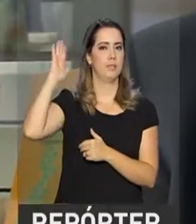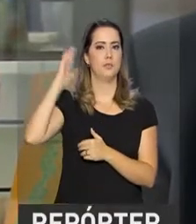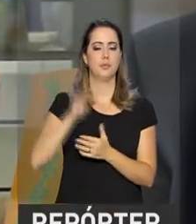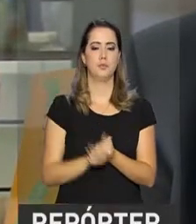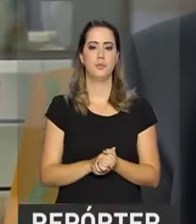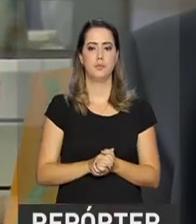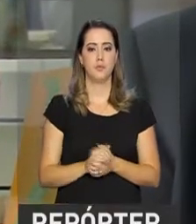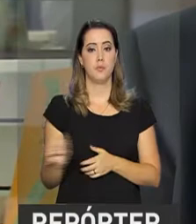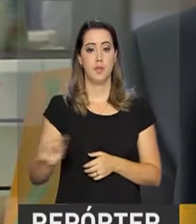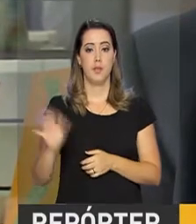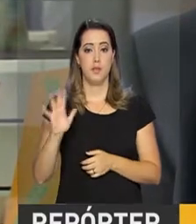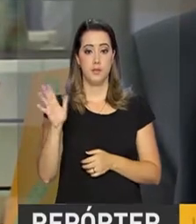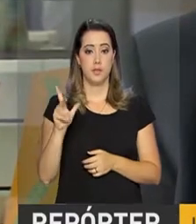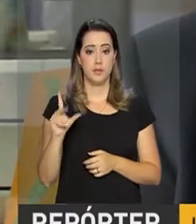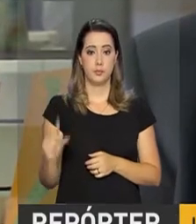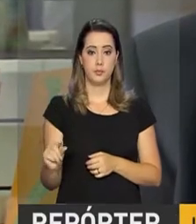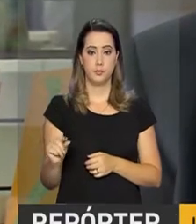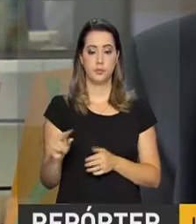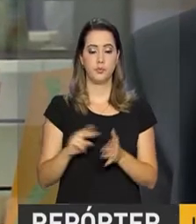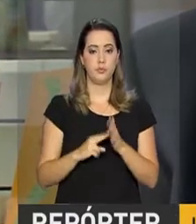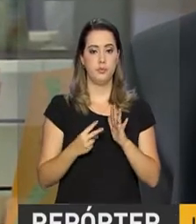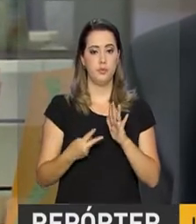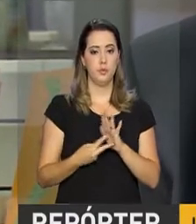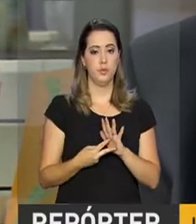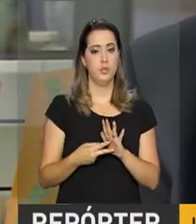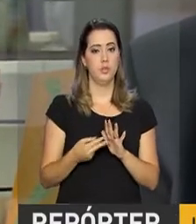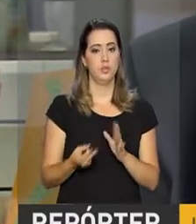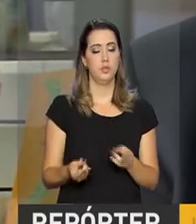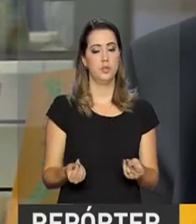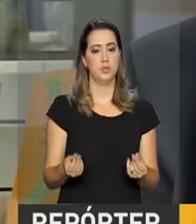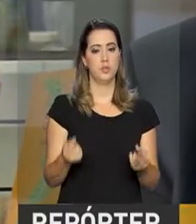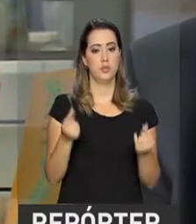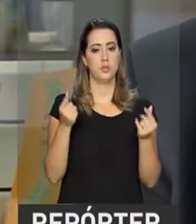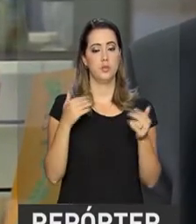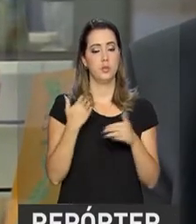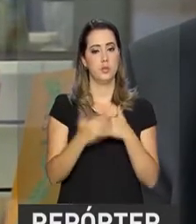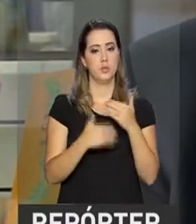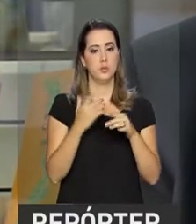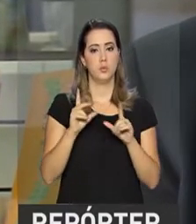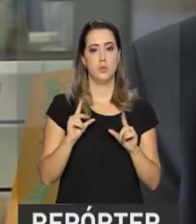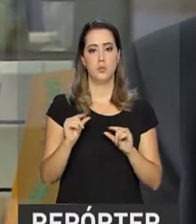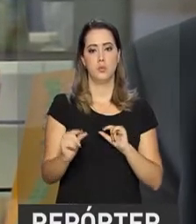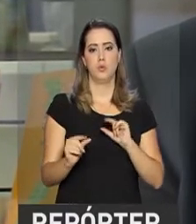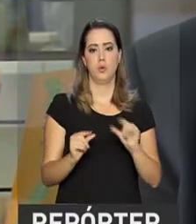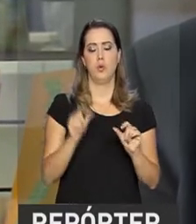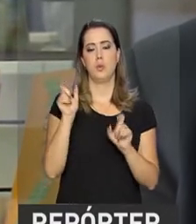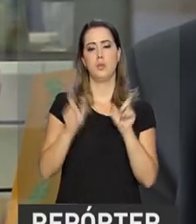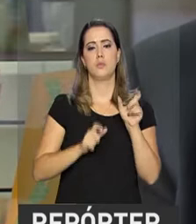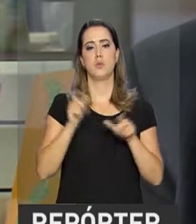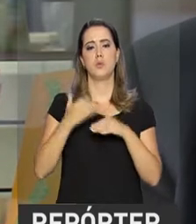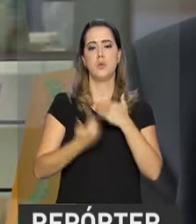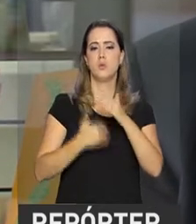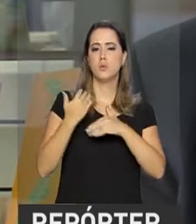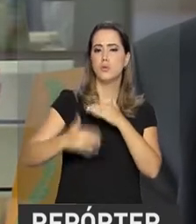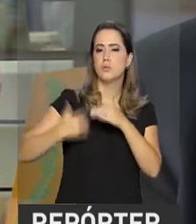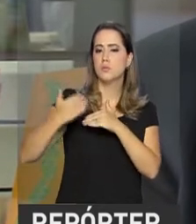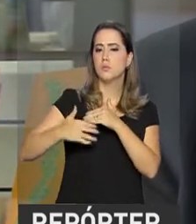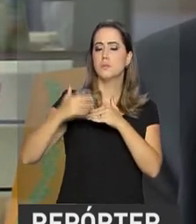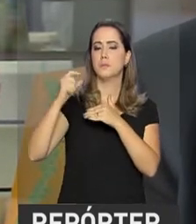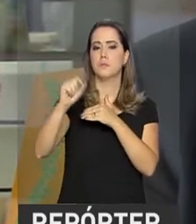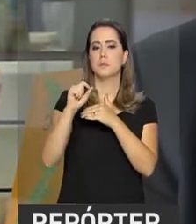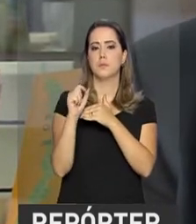significa que os preços subiram um pouco significa que o poder de compra do salário o jogador que teve o seu reajuste é